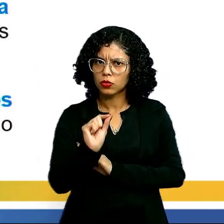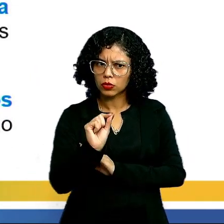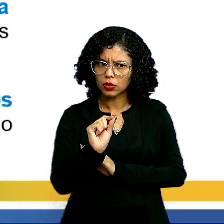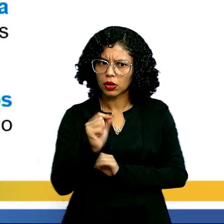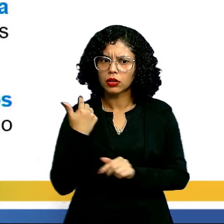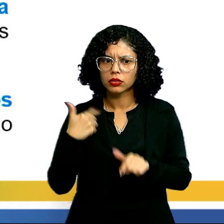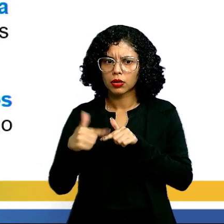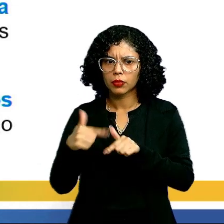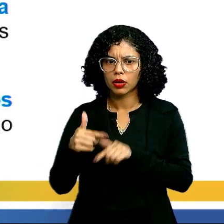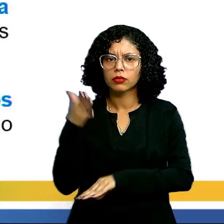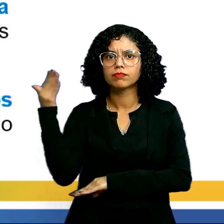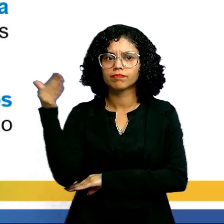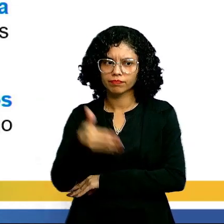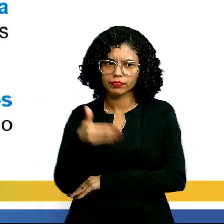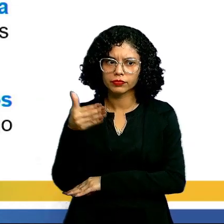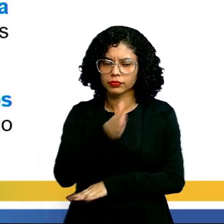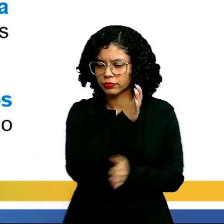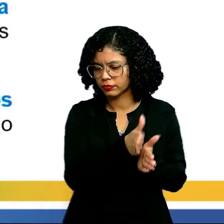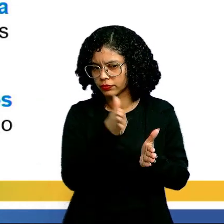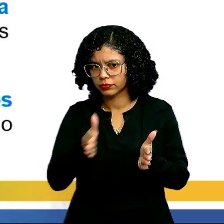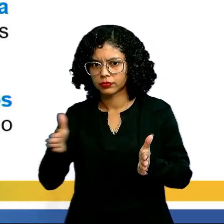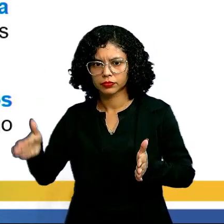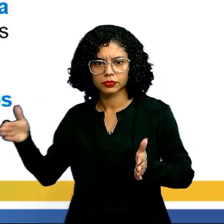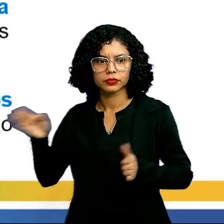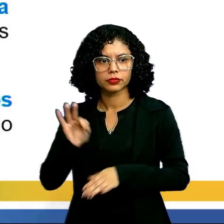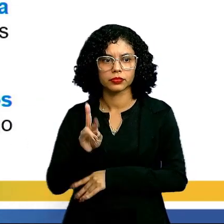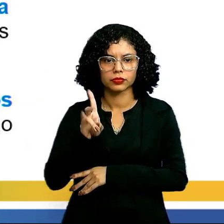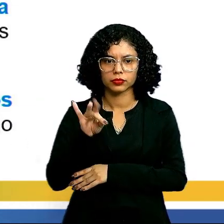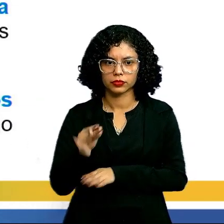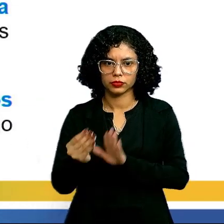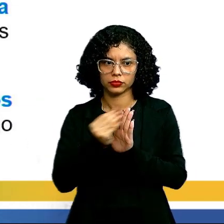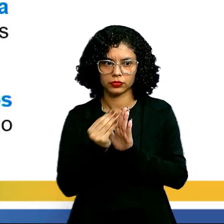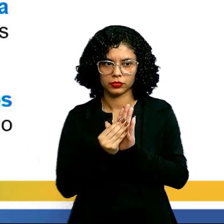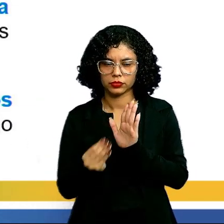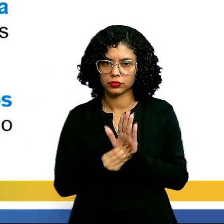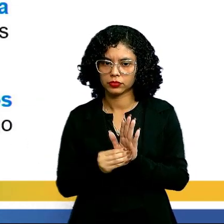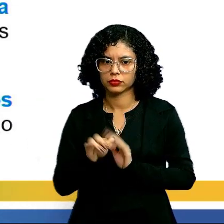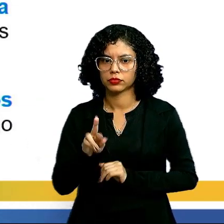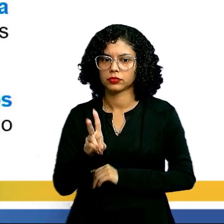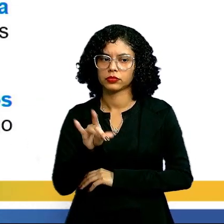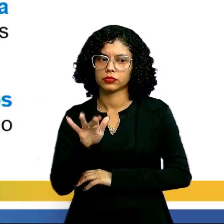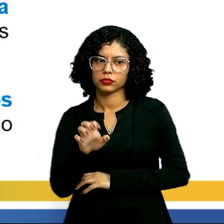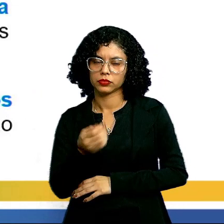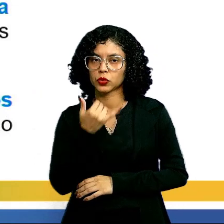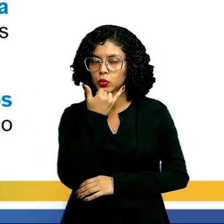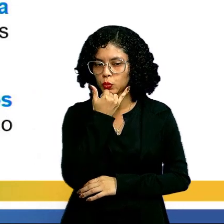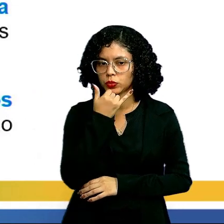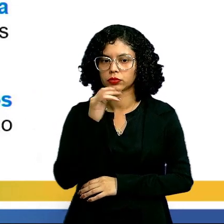vez, trabalha com a frequência dos eventos,